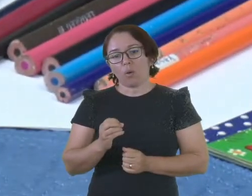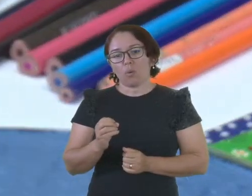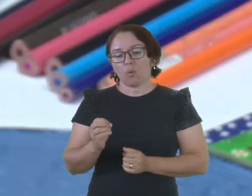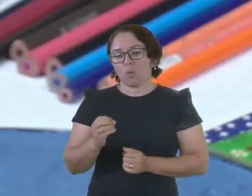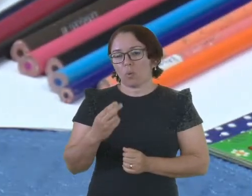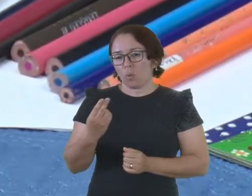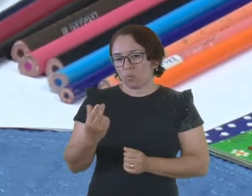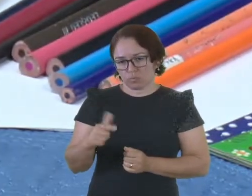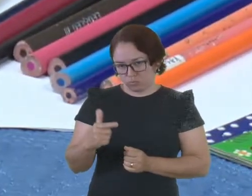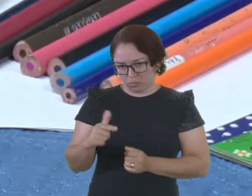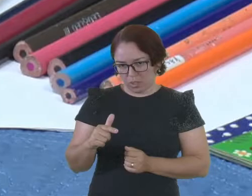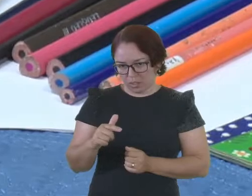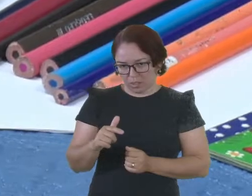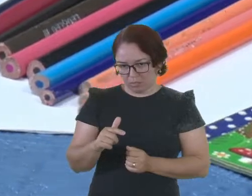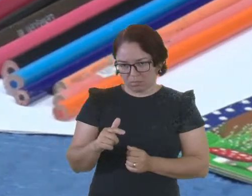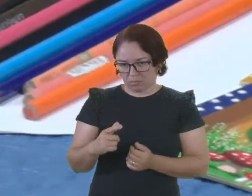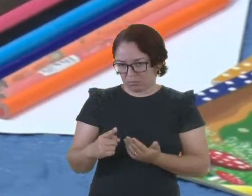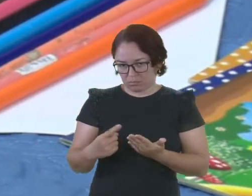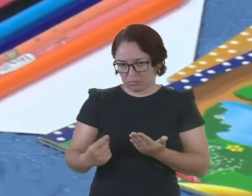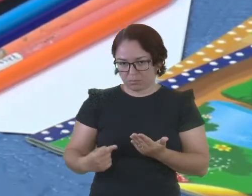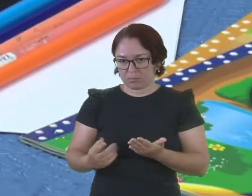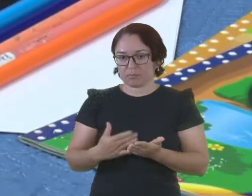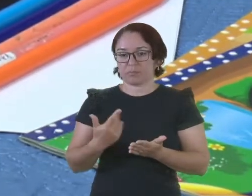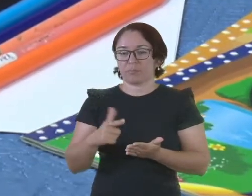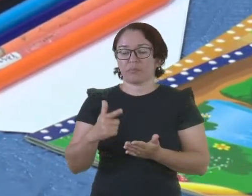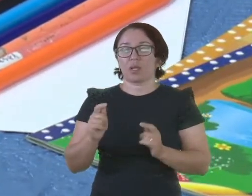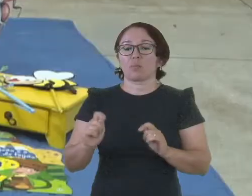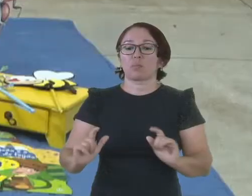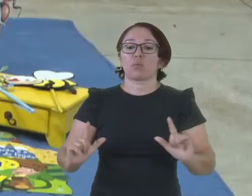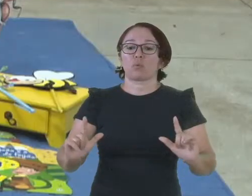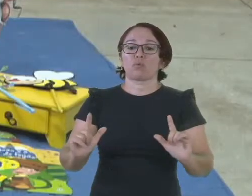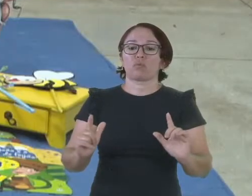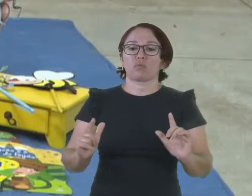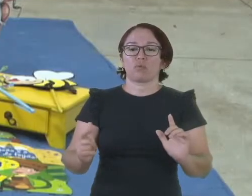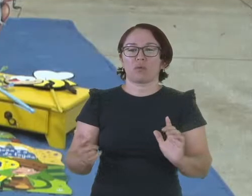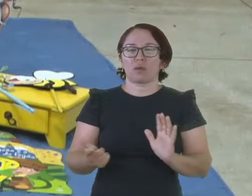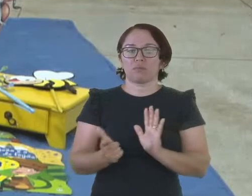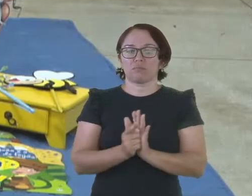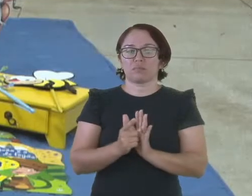não tenha um caderno, pode ser uma folha A4 em branco,